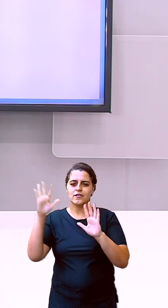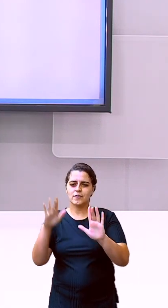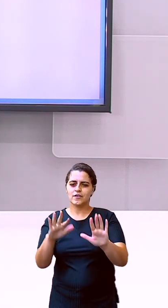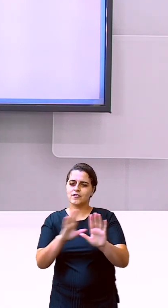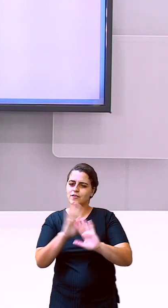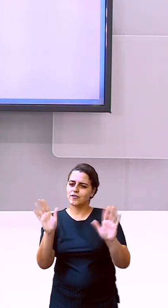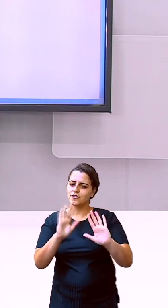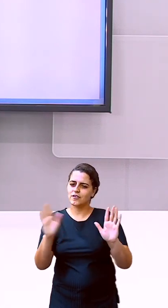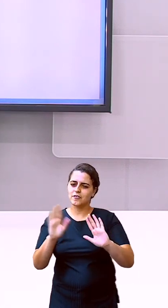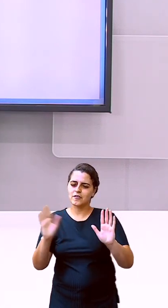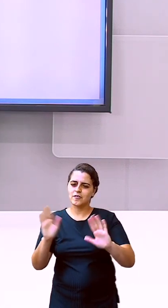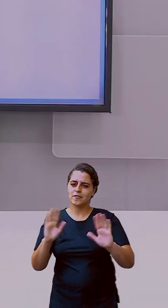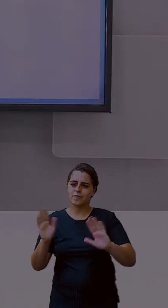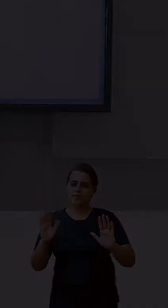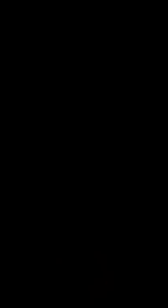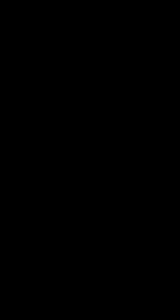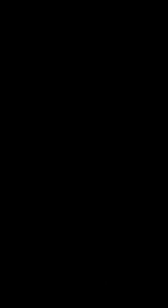Tchau!